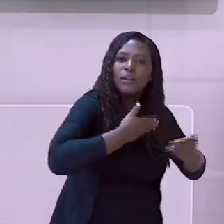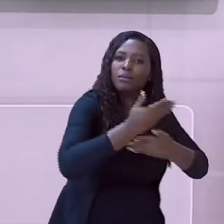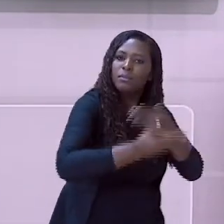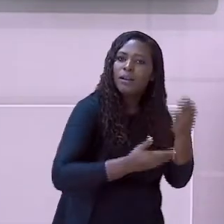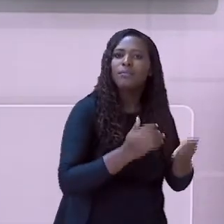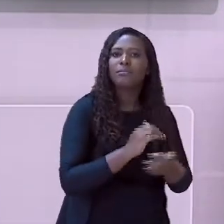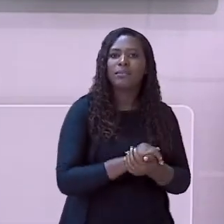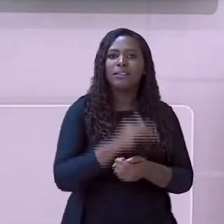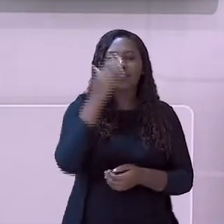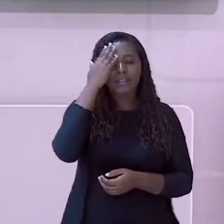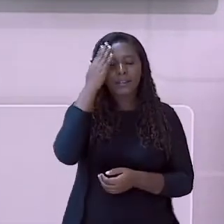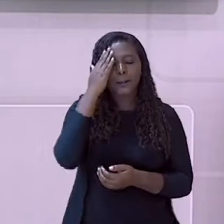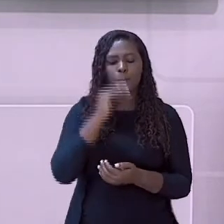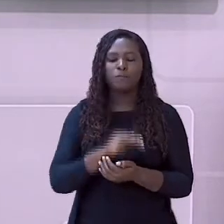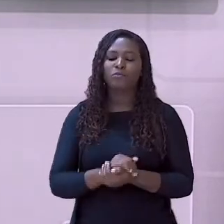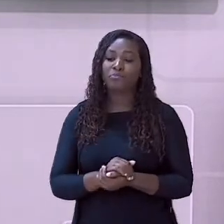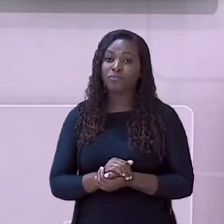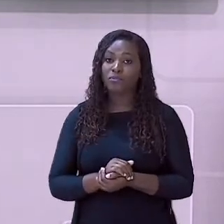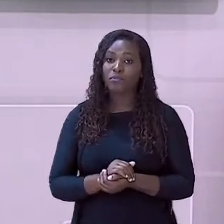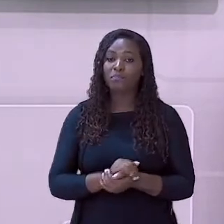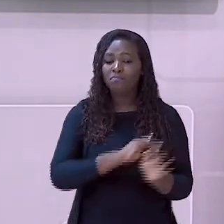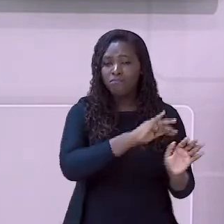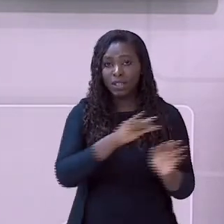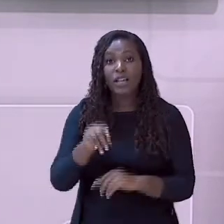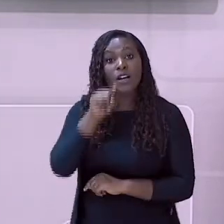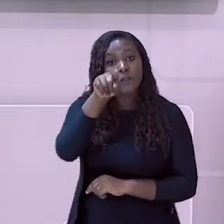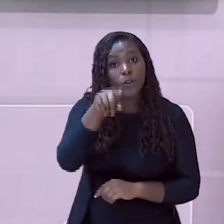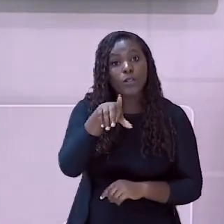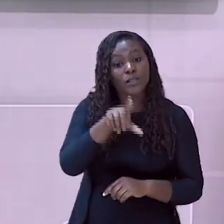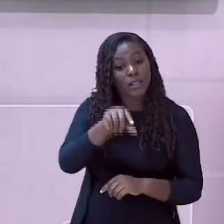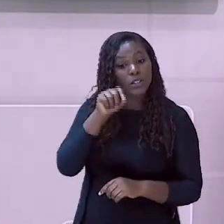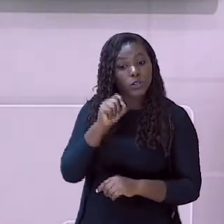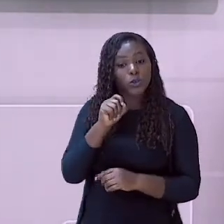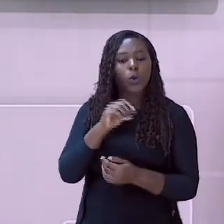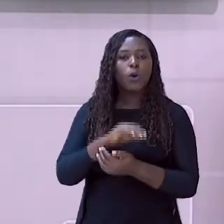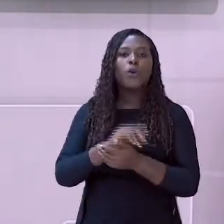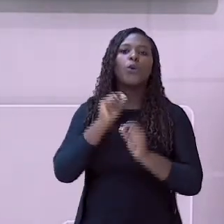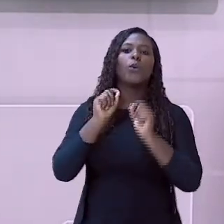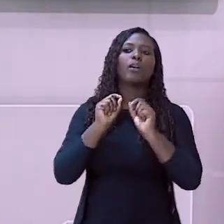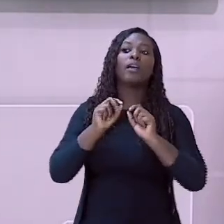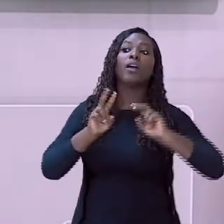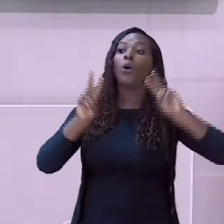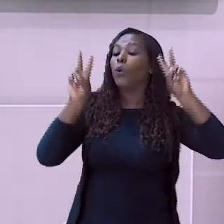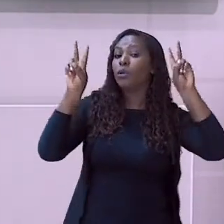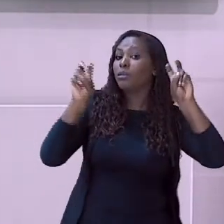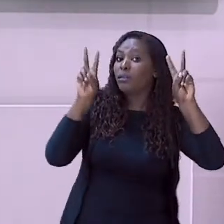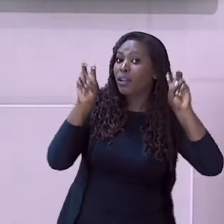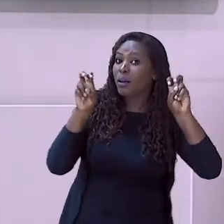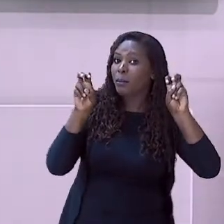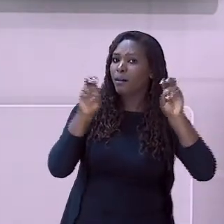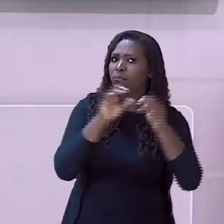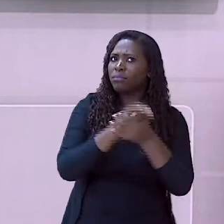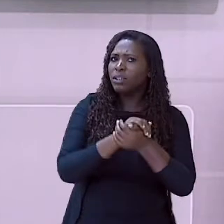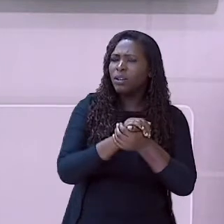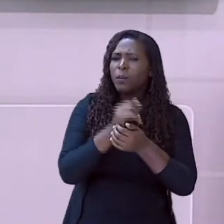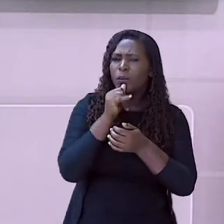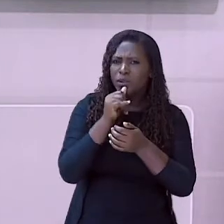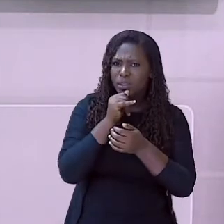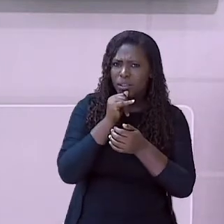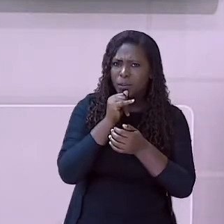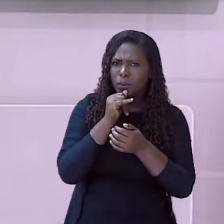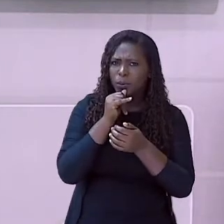quero, depende da matéria que eu vou cobrir, da matéria que eu vou fazer, né? Igual eu falei, eu